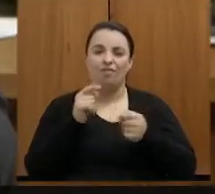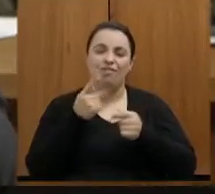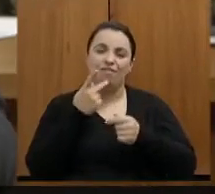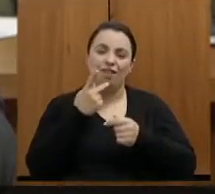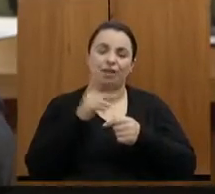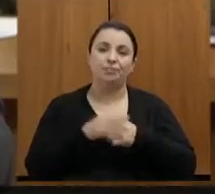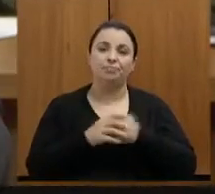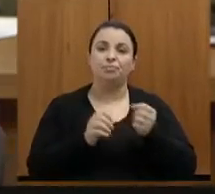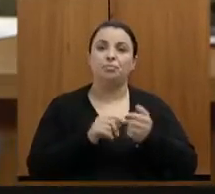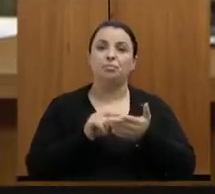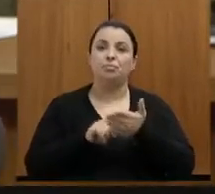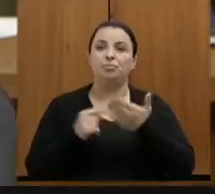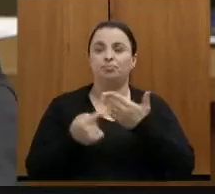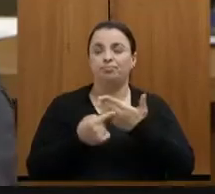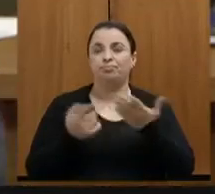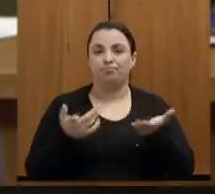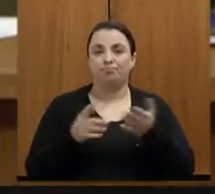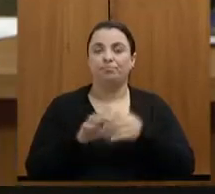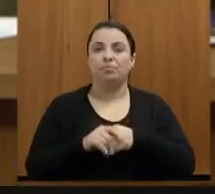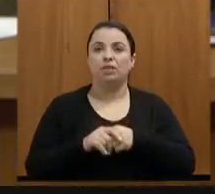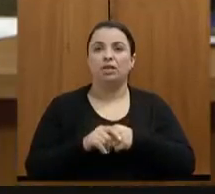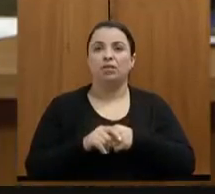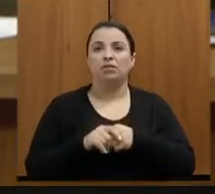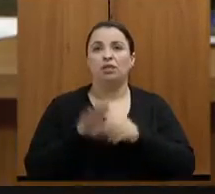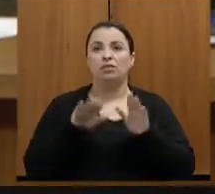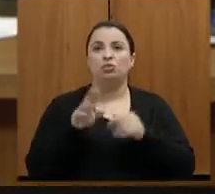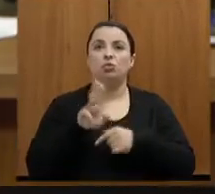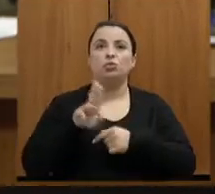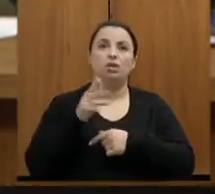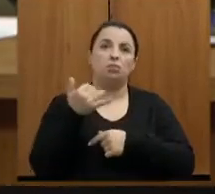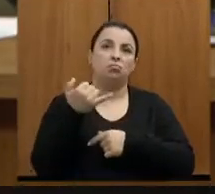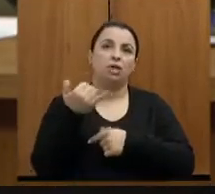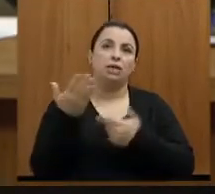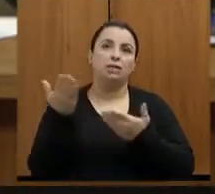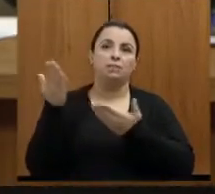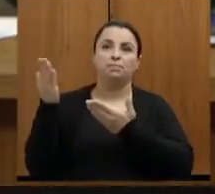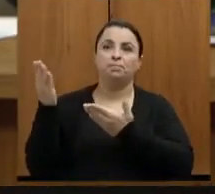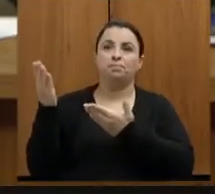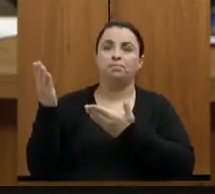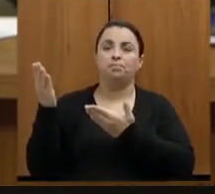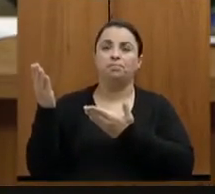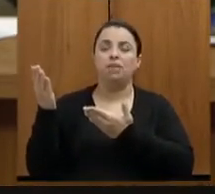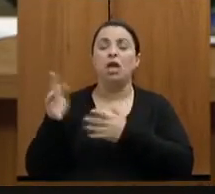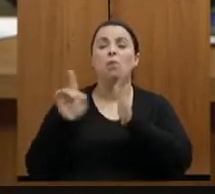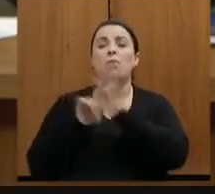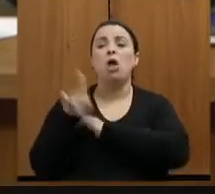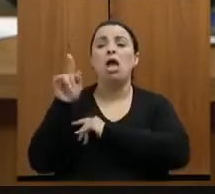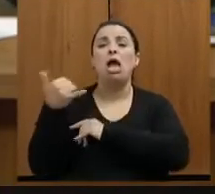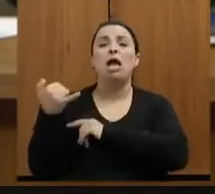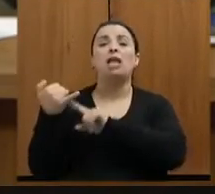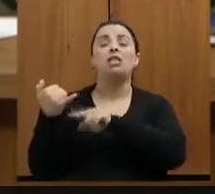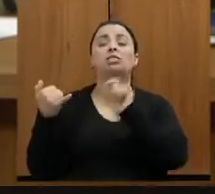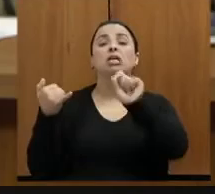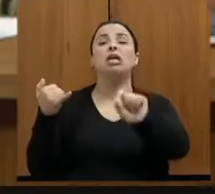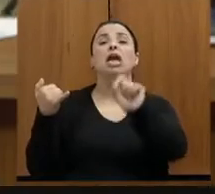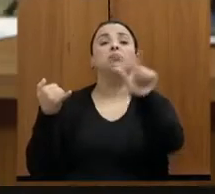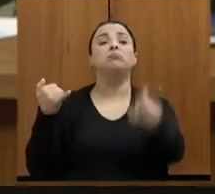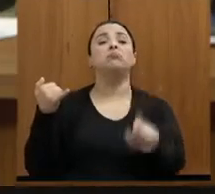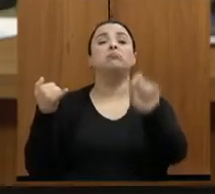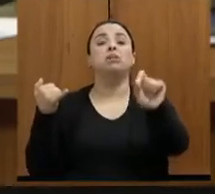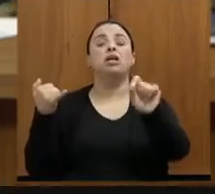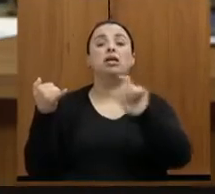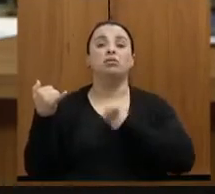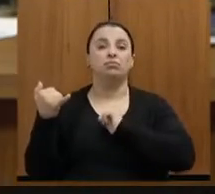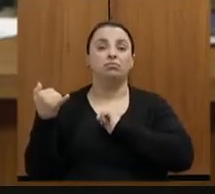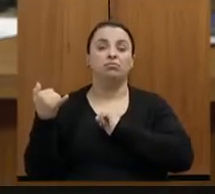Eu posso estar segurando uma caneta, se eu estou segurando essa caneta, eu pergunto, de quem é essa caneta? Podem